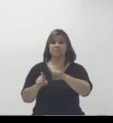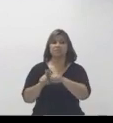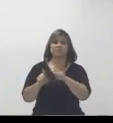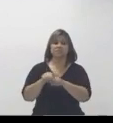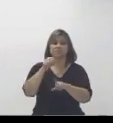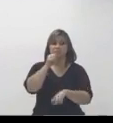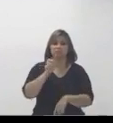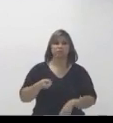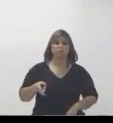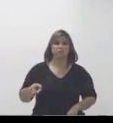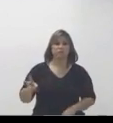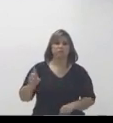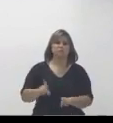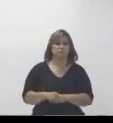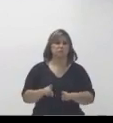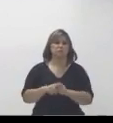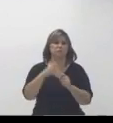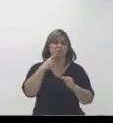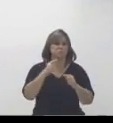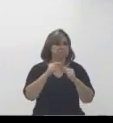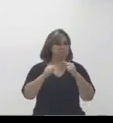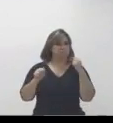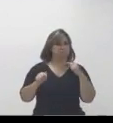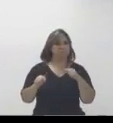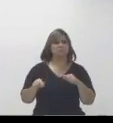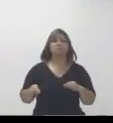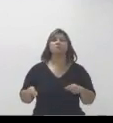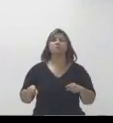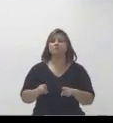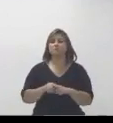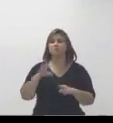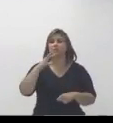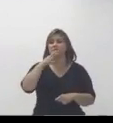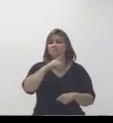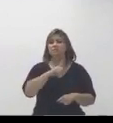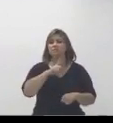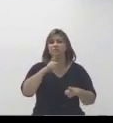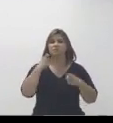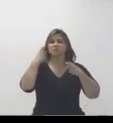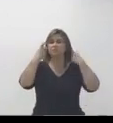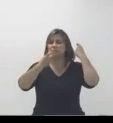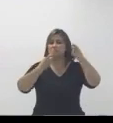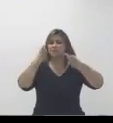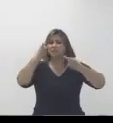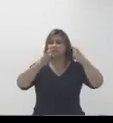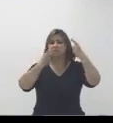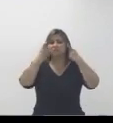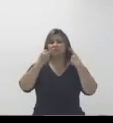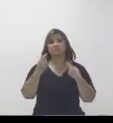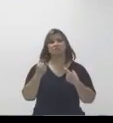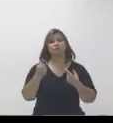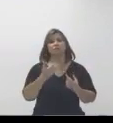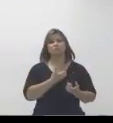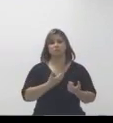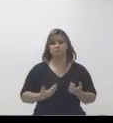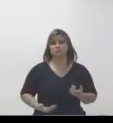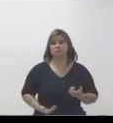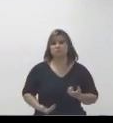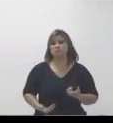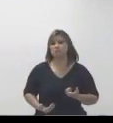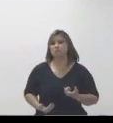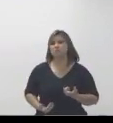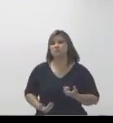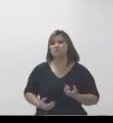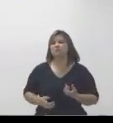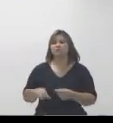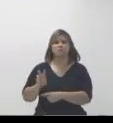continuasse o mesmo seria incompatível da mesma forma mas acho que existe uma preocupação central que é o dinheiro público indo pra essas para